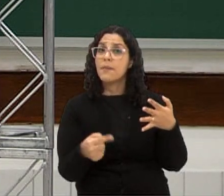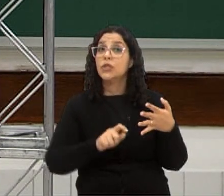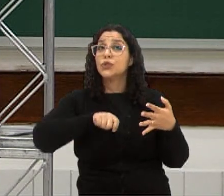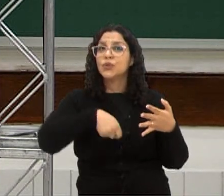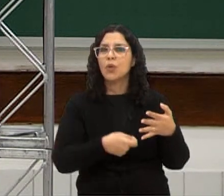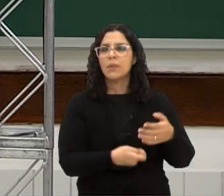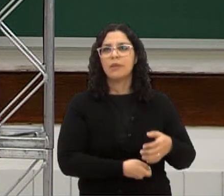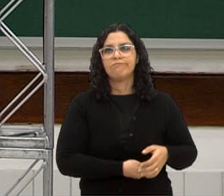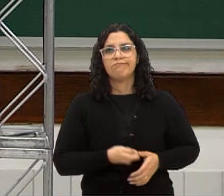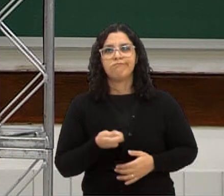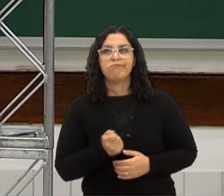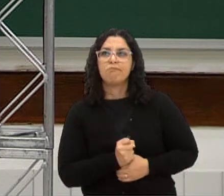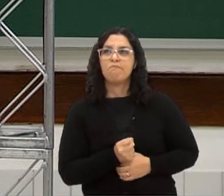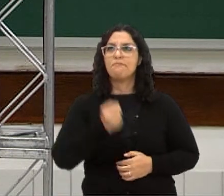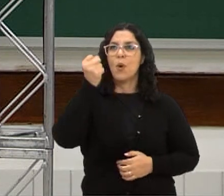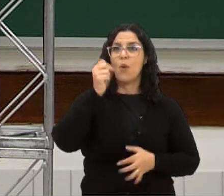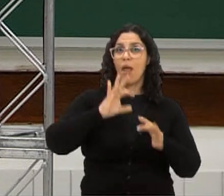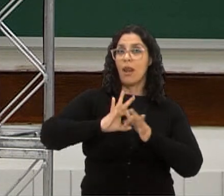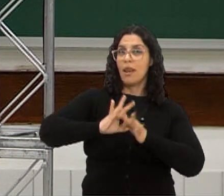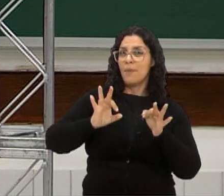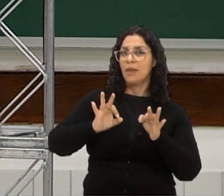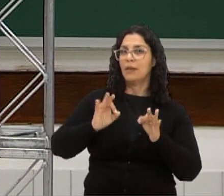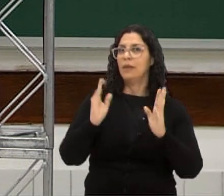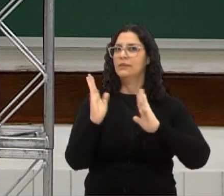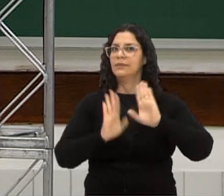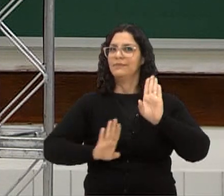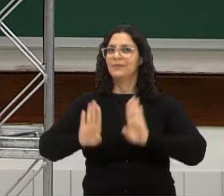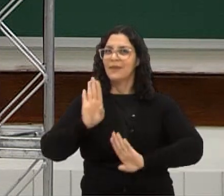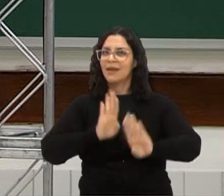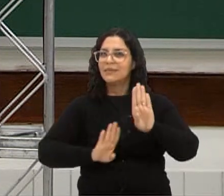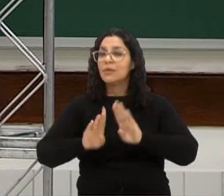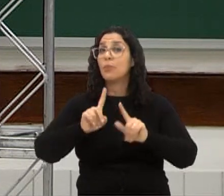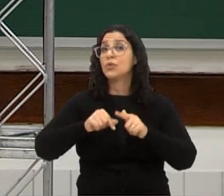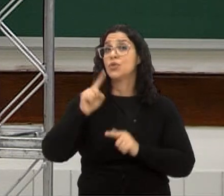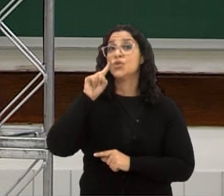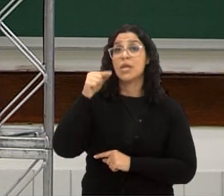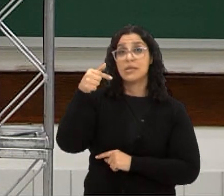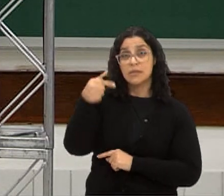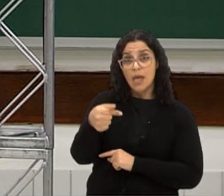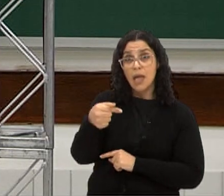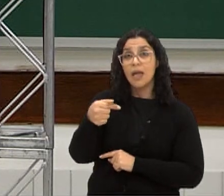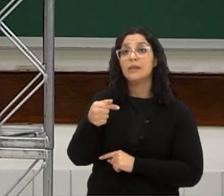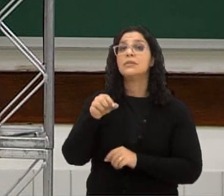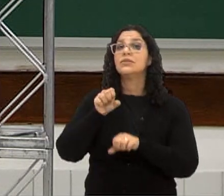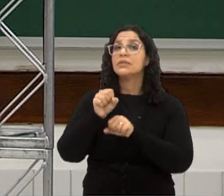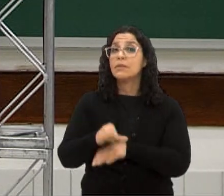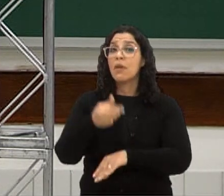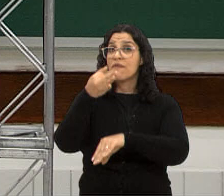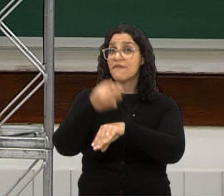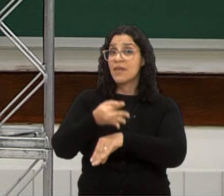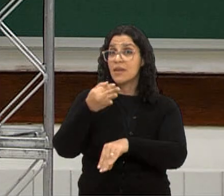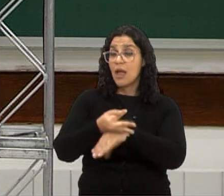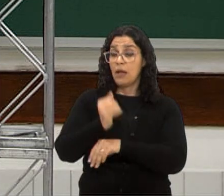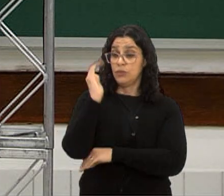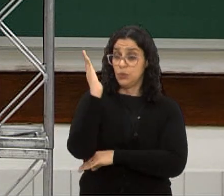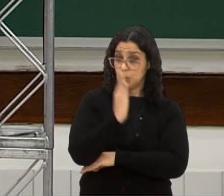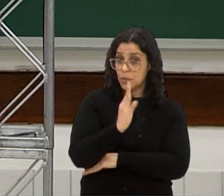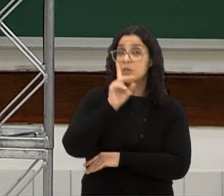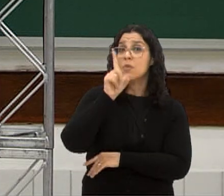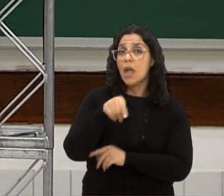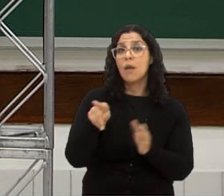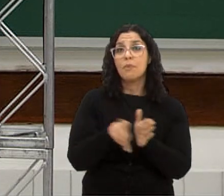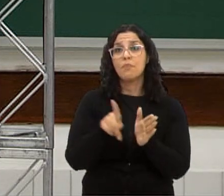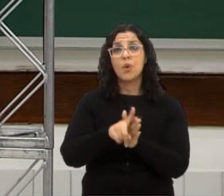independência. Então, vamos ter aqui um certo cuidado. O 7 de setembro é o nosso feriado nacional? Sim, é o feriado